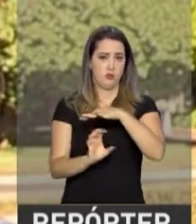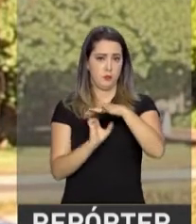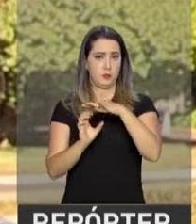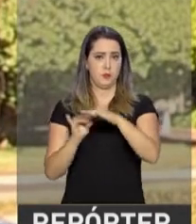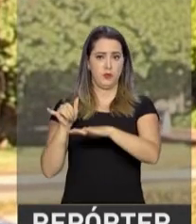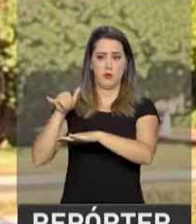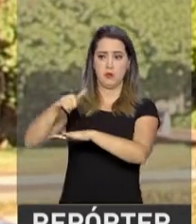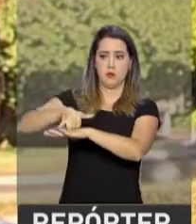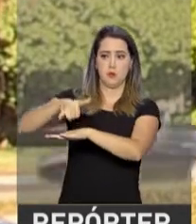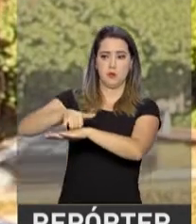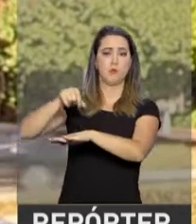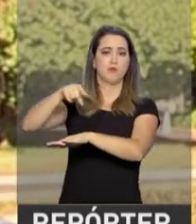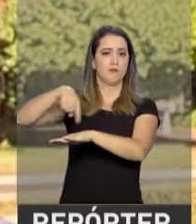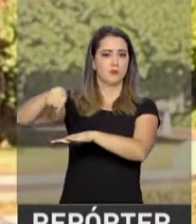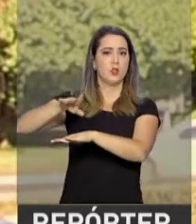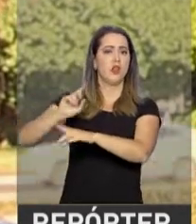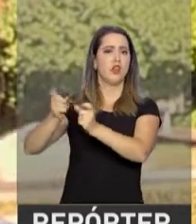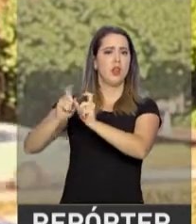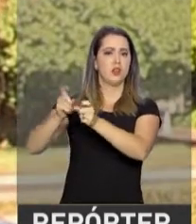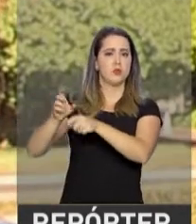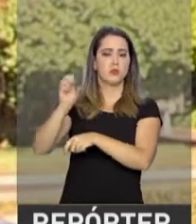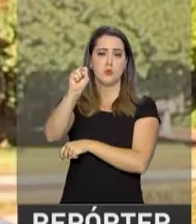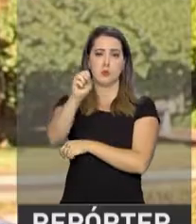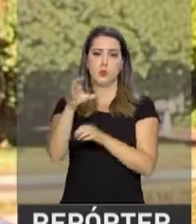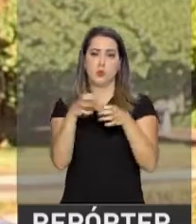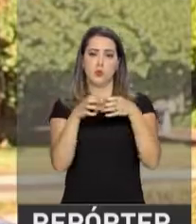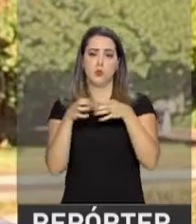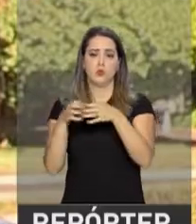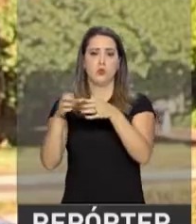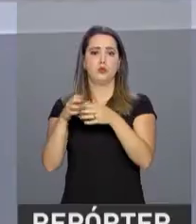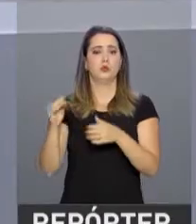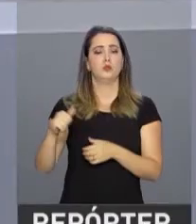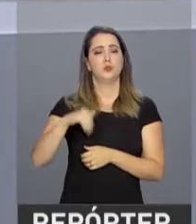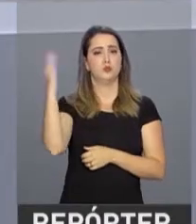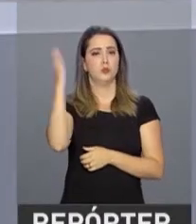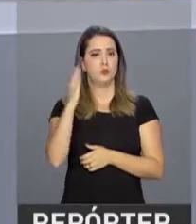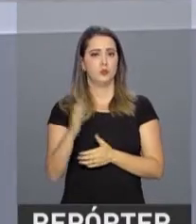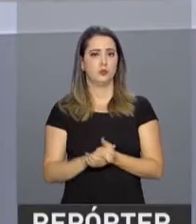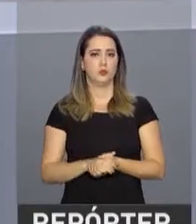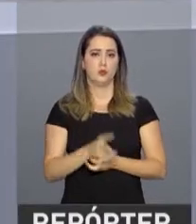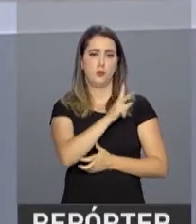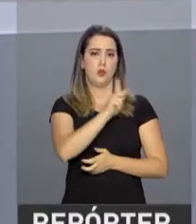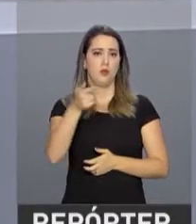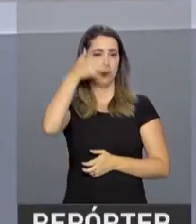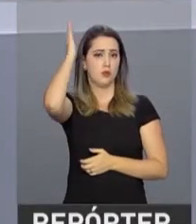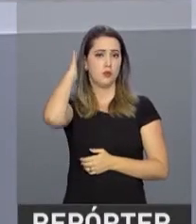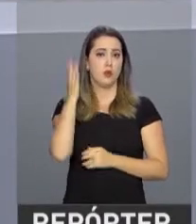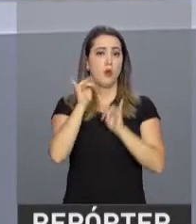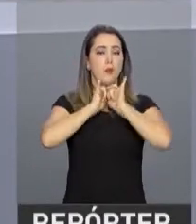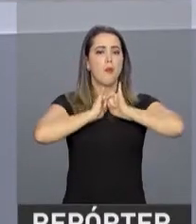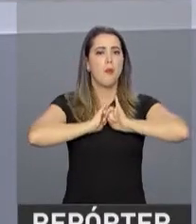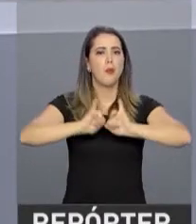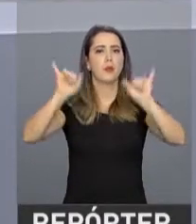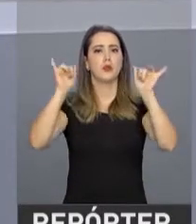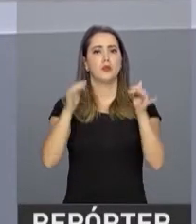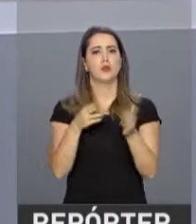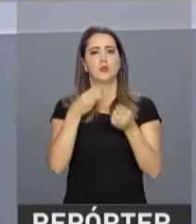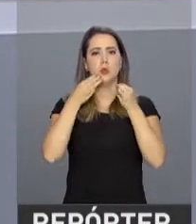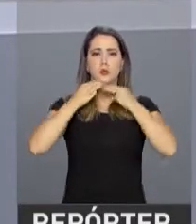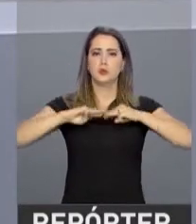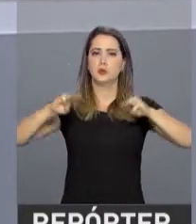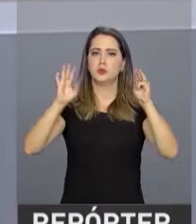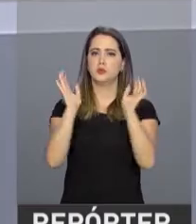dez aeroportos concedidos que são operados por oito grupos estrangeiros o presidente michel temer publicou agora pouco uma mensagem